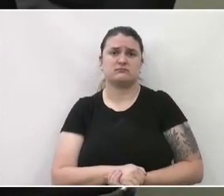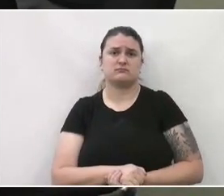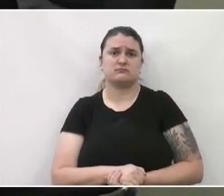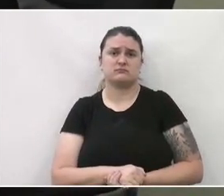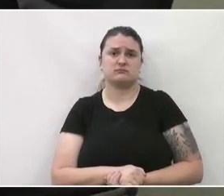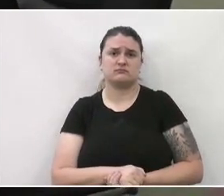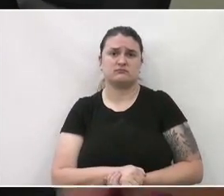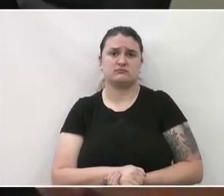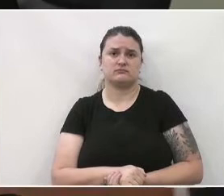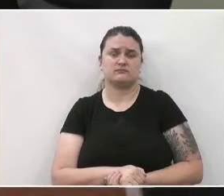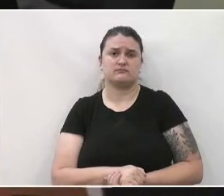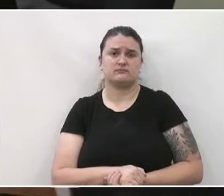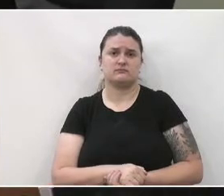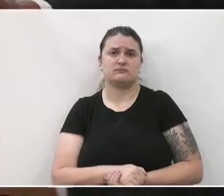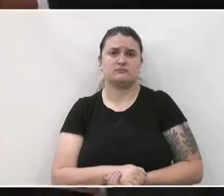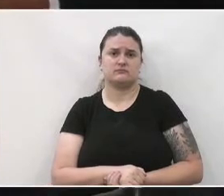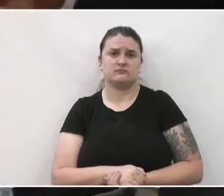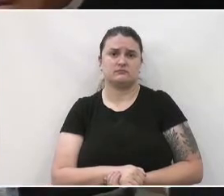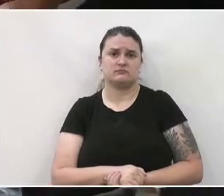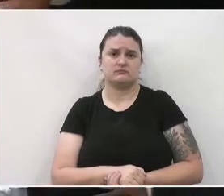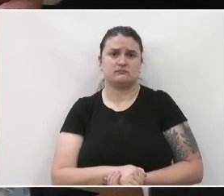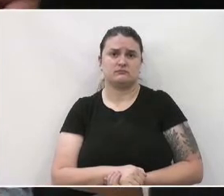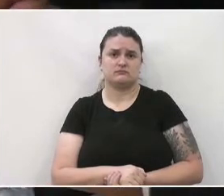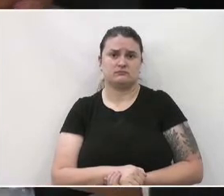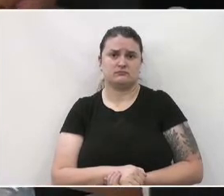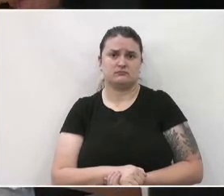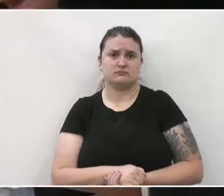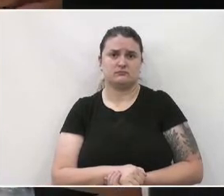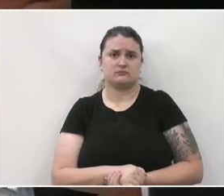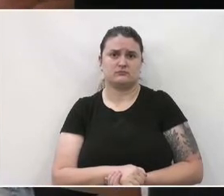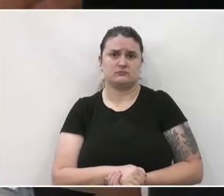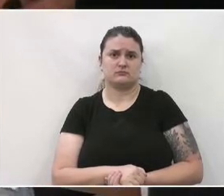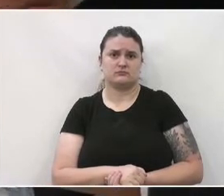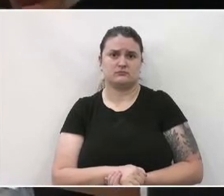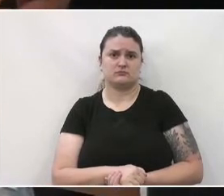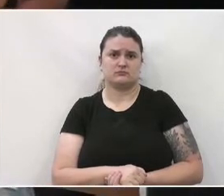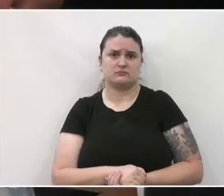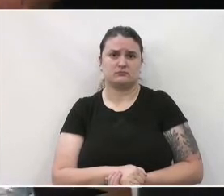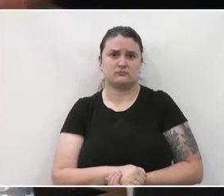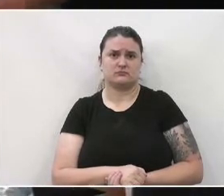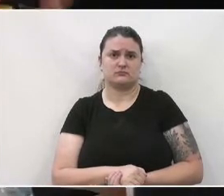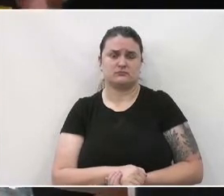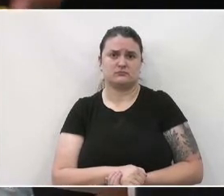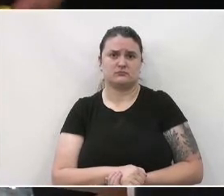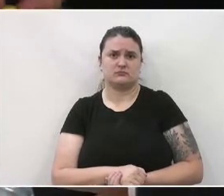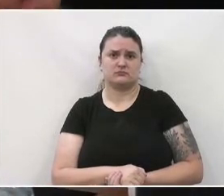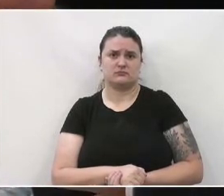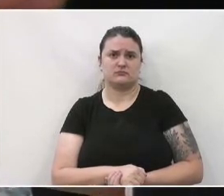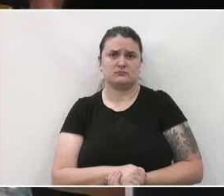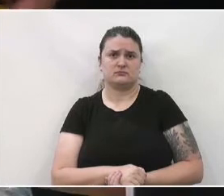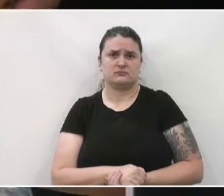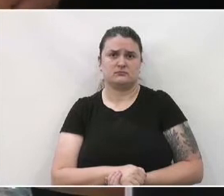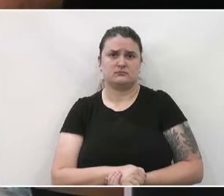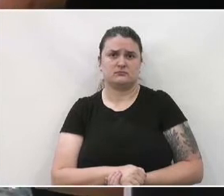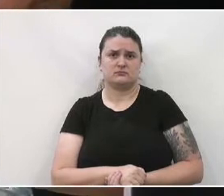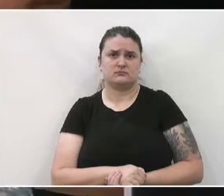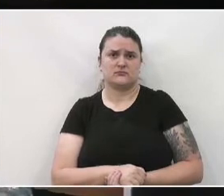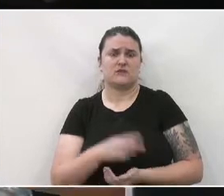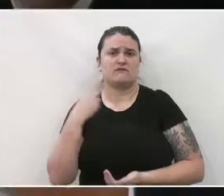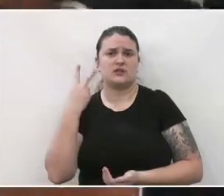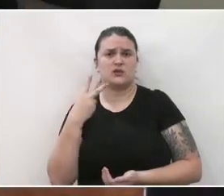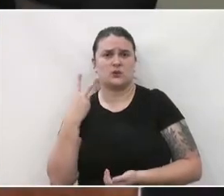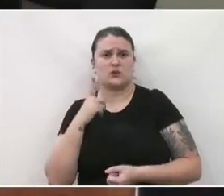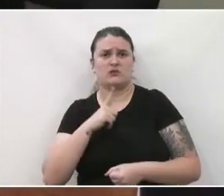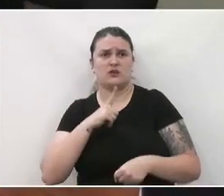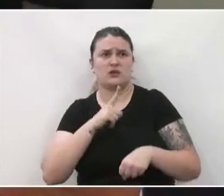Não, e outra coisa, eu acompanho um médico... Só um momentinho pela ordem, o vereador Emerson ele tem o direito de